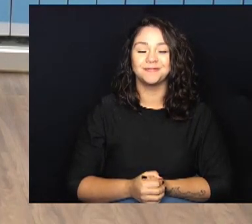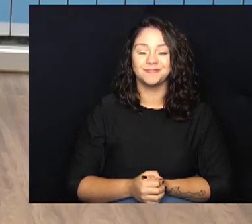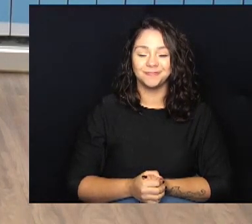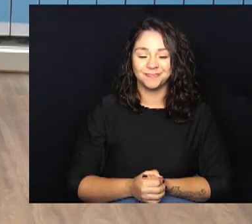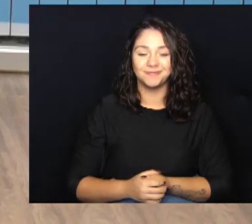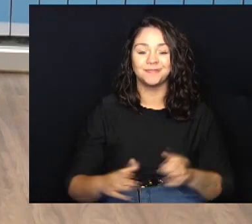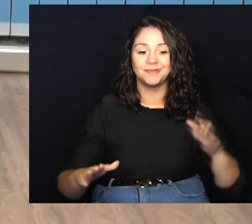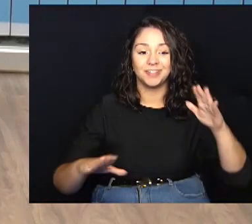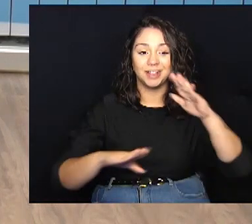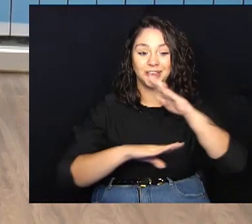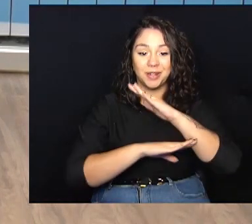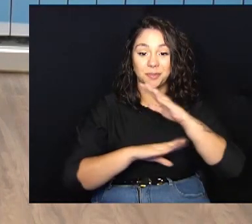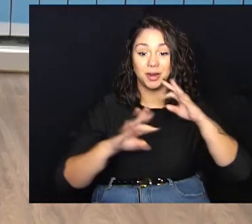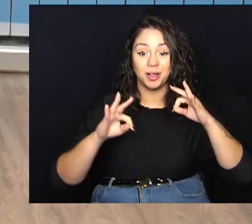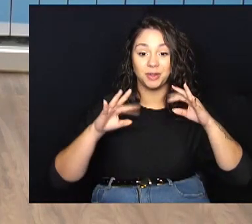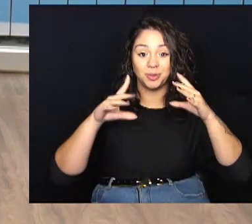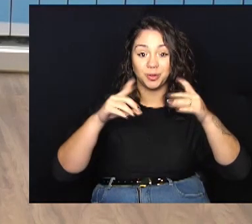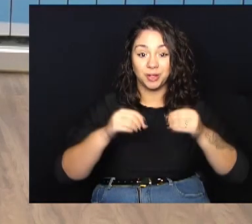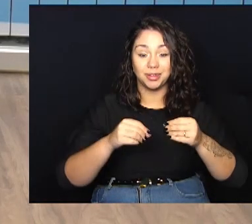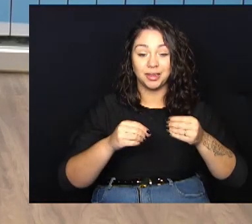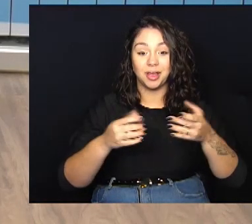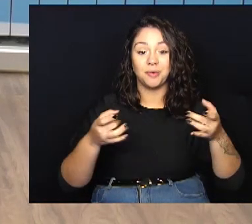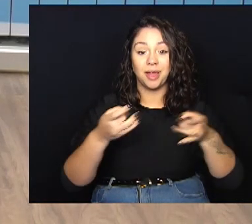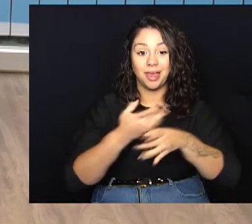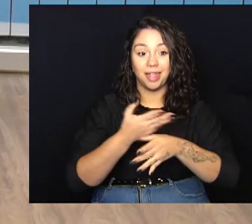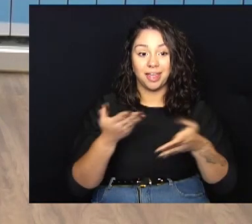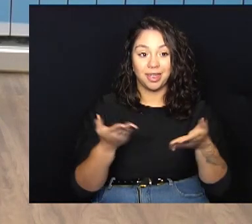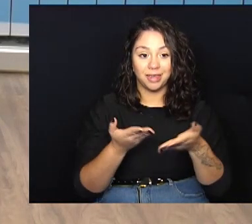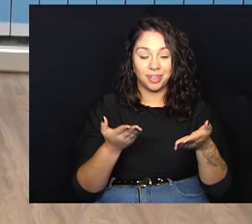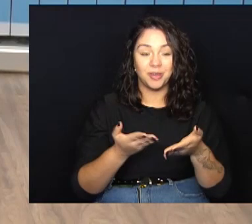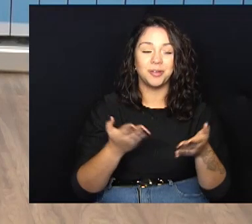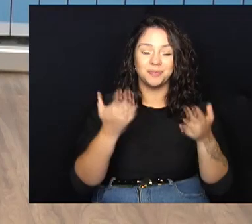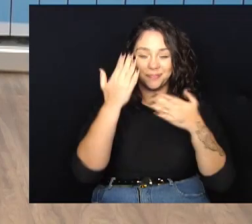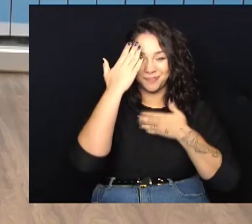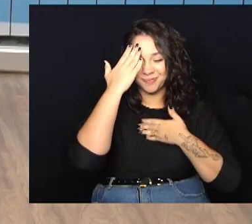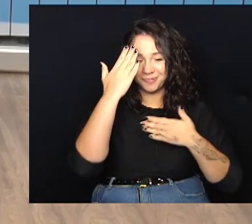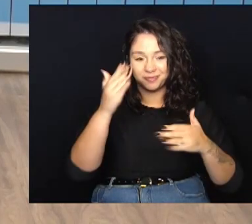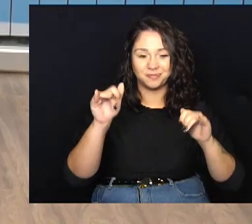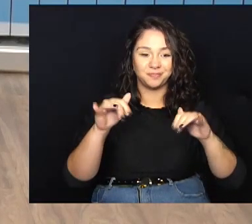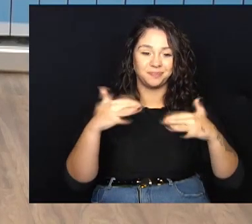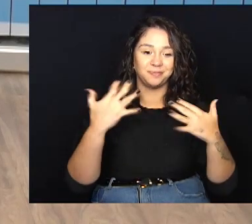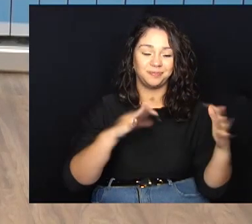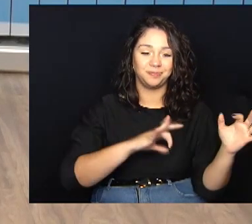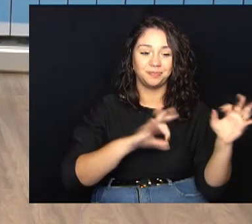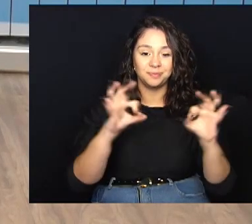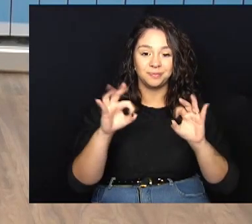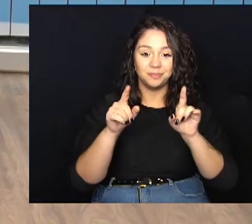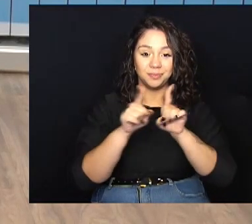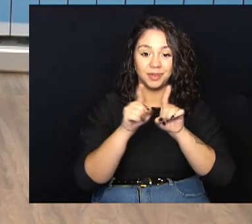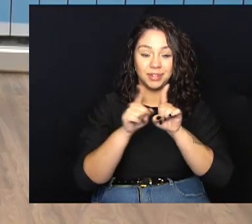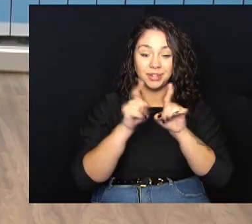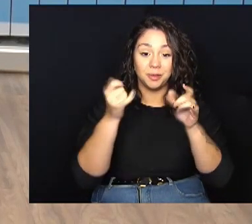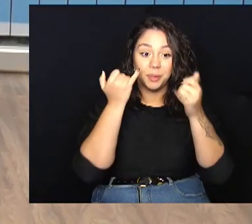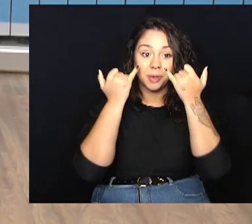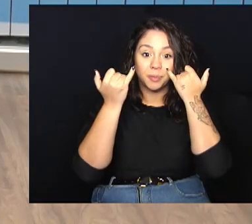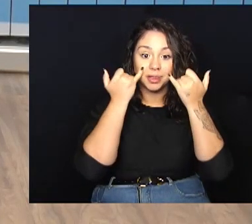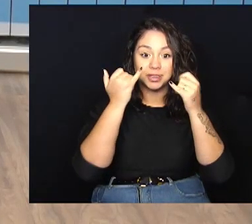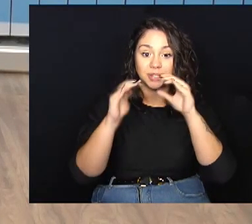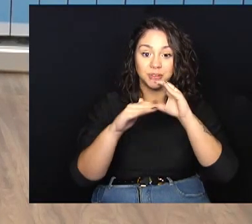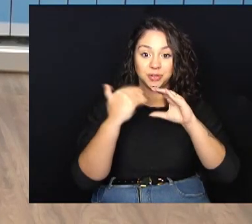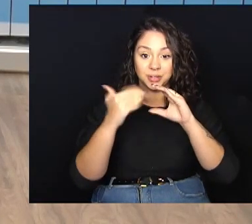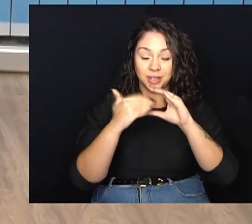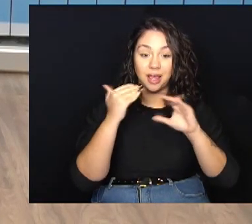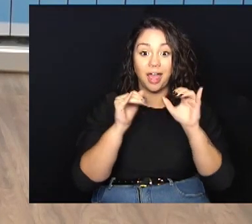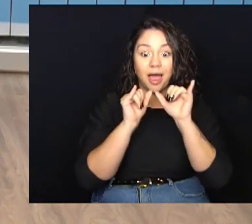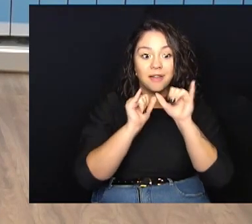câmera Total fica por aqui Muito obrigado pela sua companhia pela sua audiência pelas mensagens que nós recebemos avisa